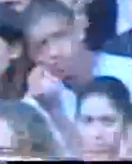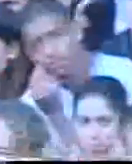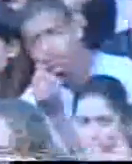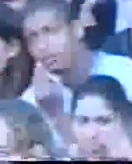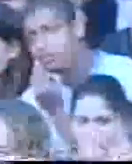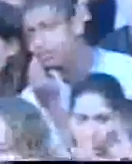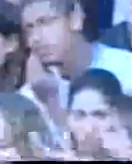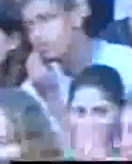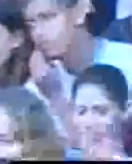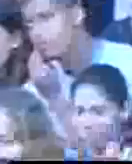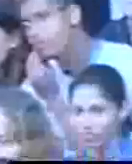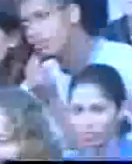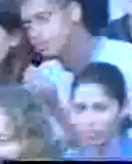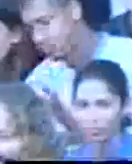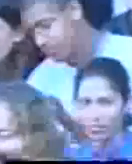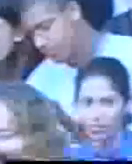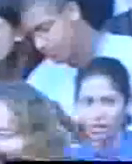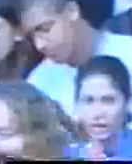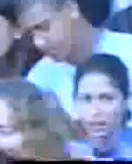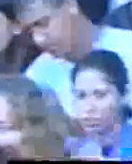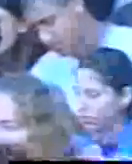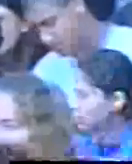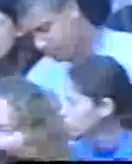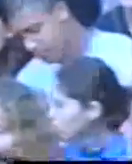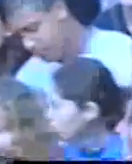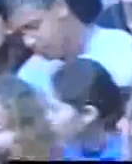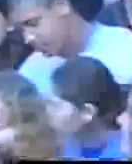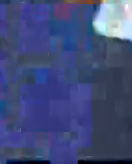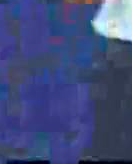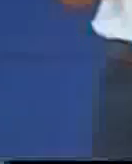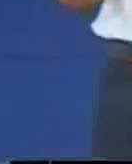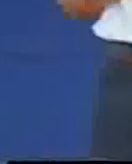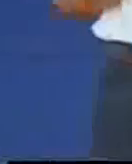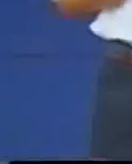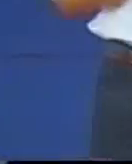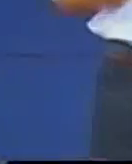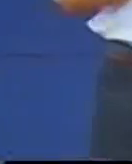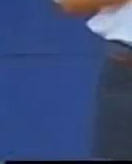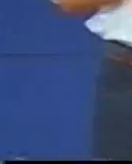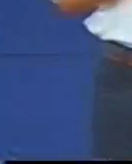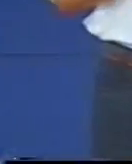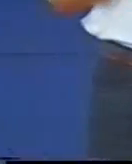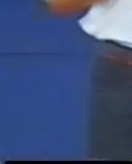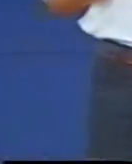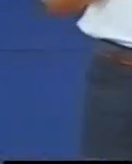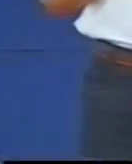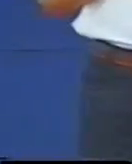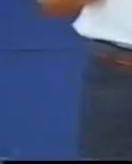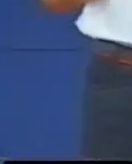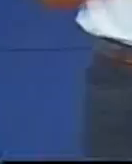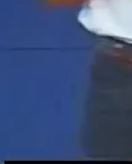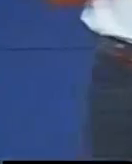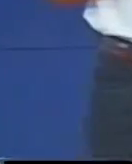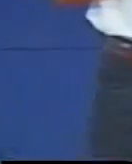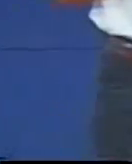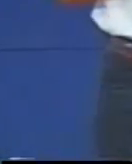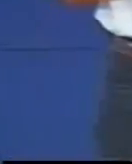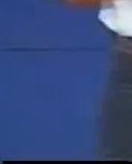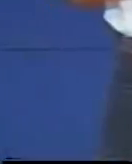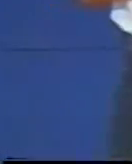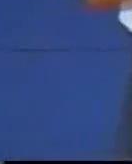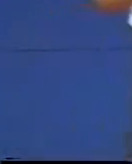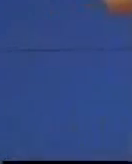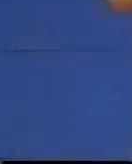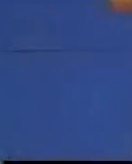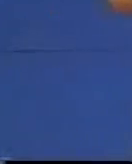lá, fazendo o curso de filosofia do seminário, fazendo o curso de teologia do seminário. É lá